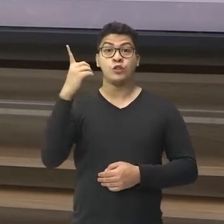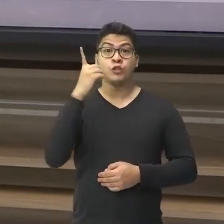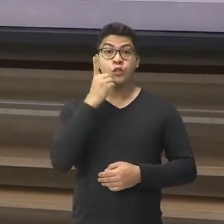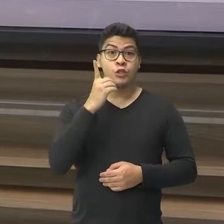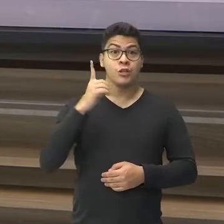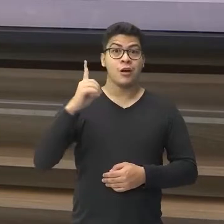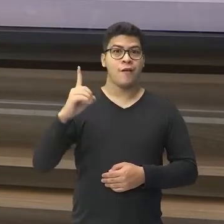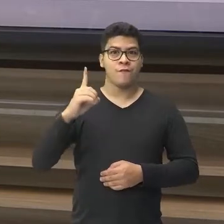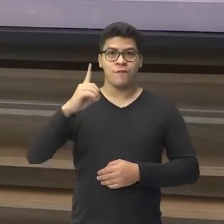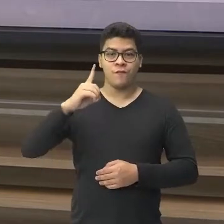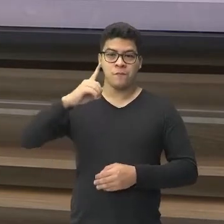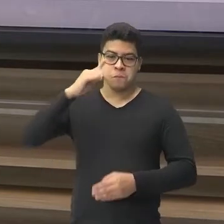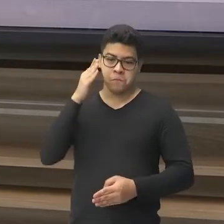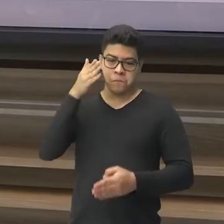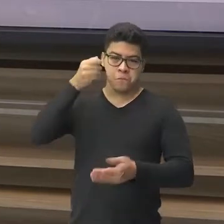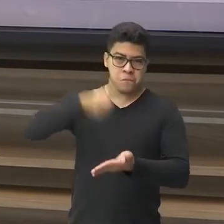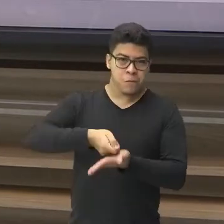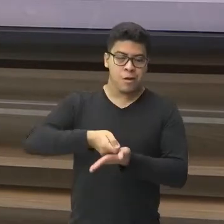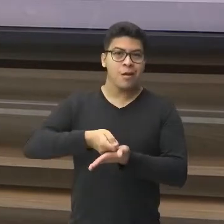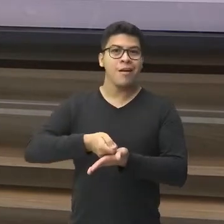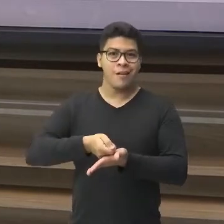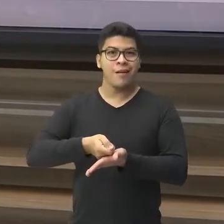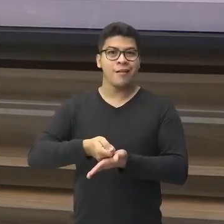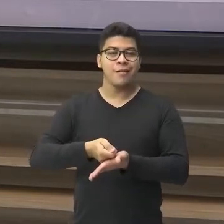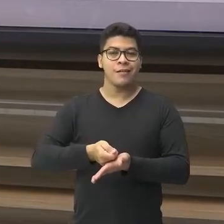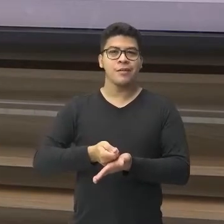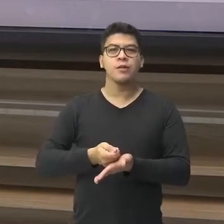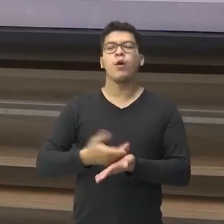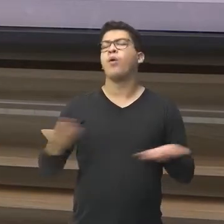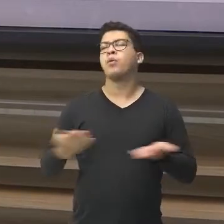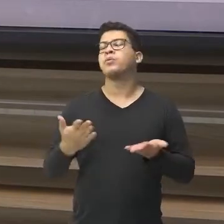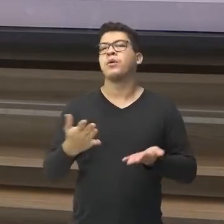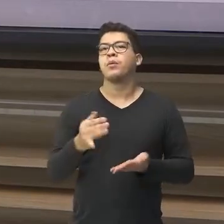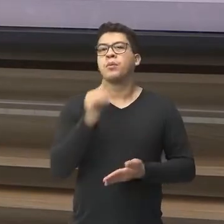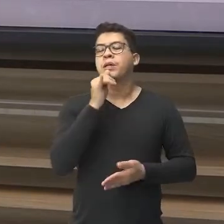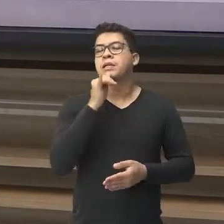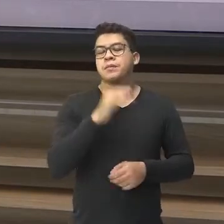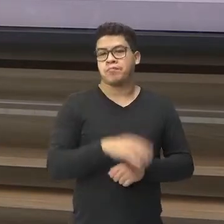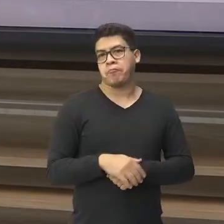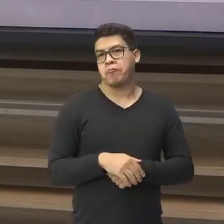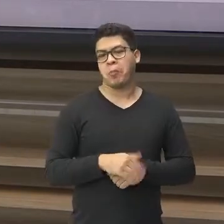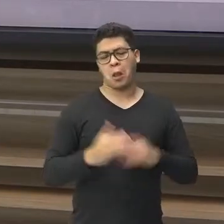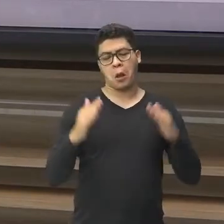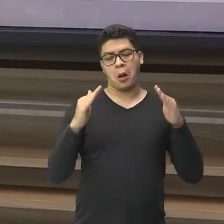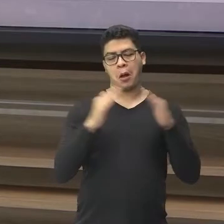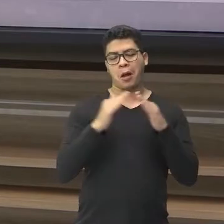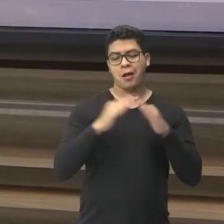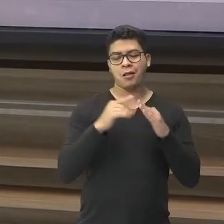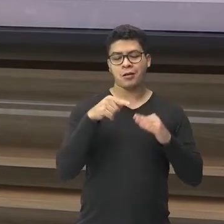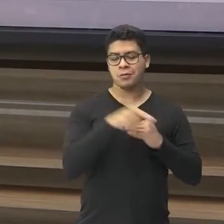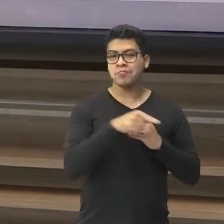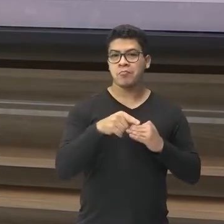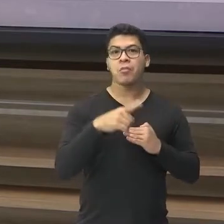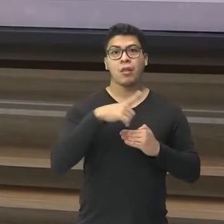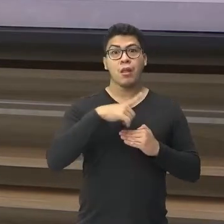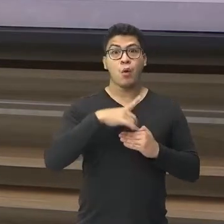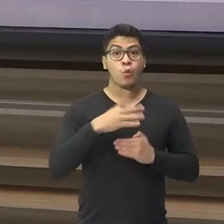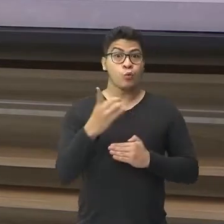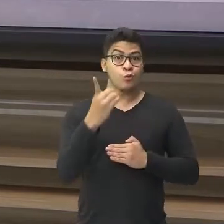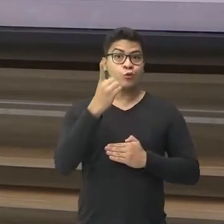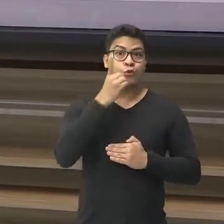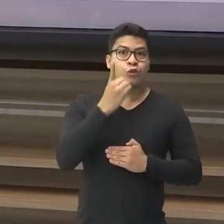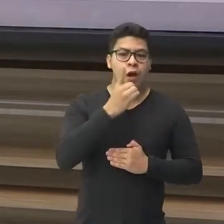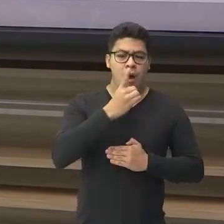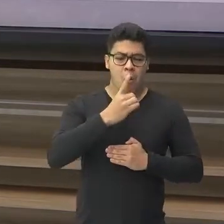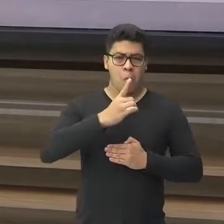muito utilizada, Hoje vai ser o dia D de limpeza da casa. Todo mundo vai se unir ali e vai limpar a casa,